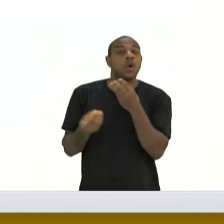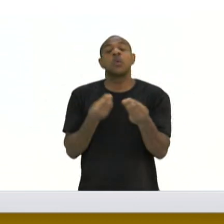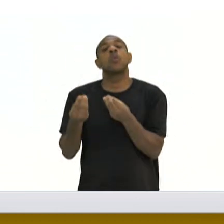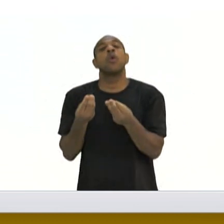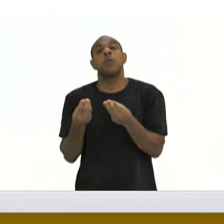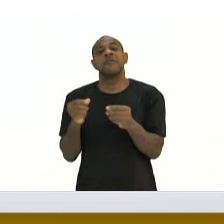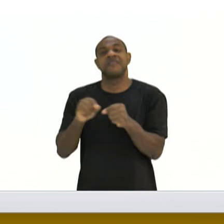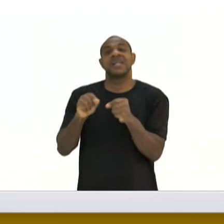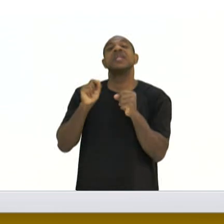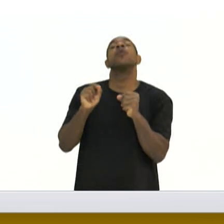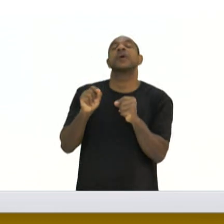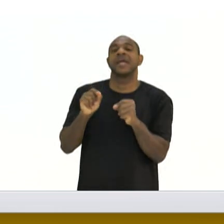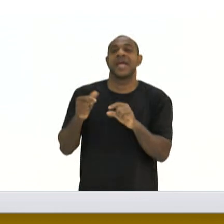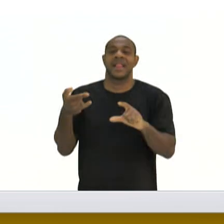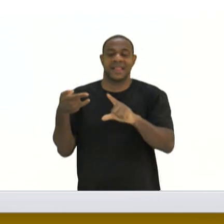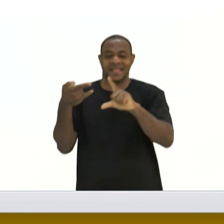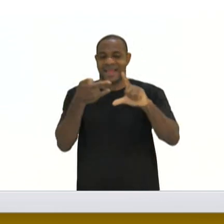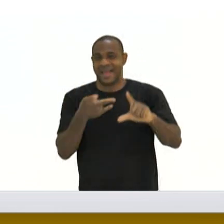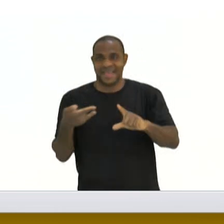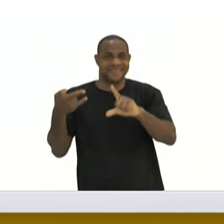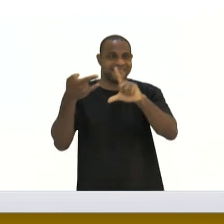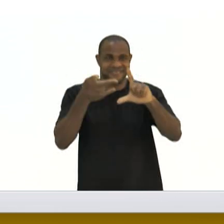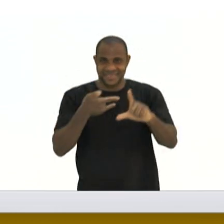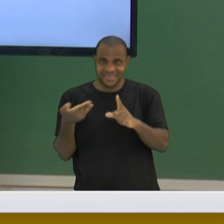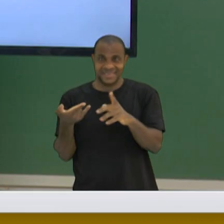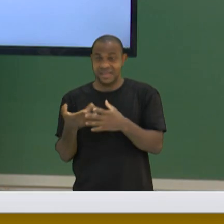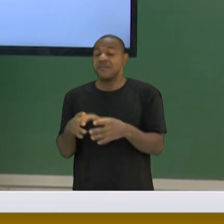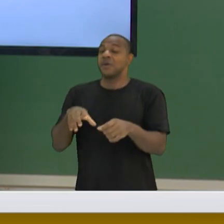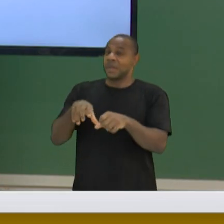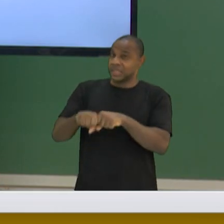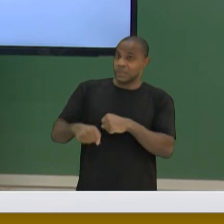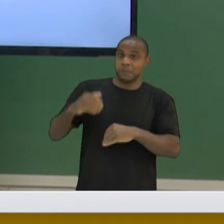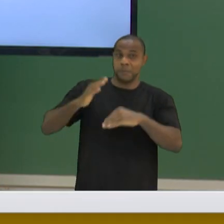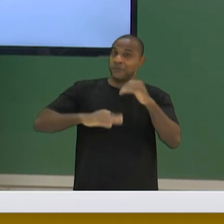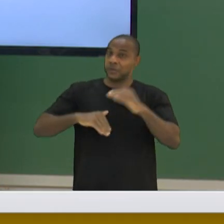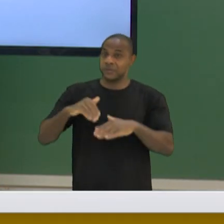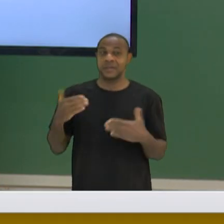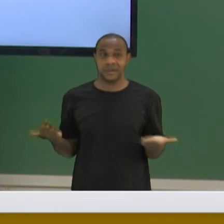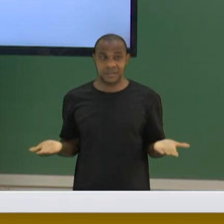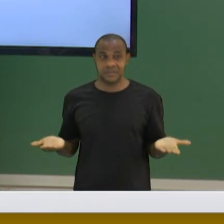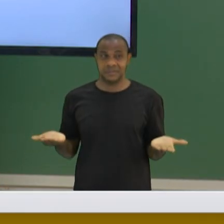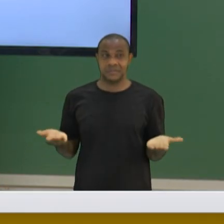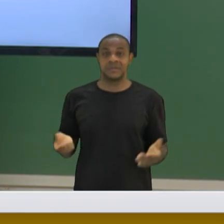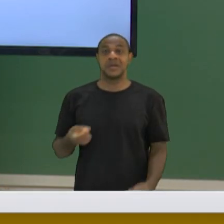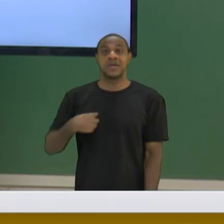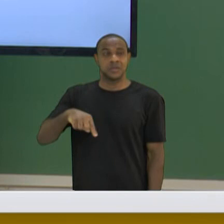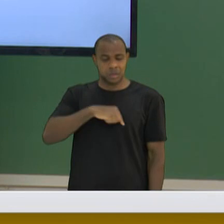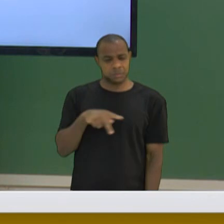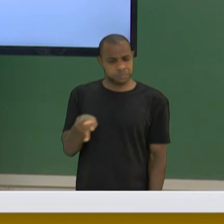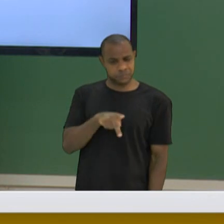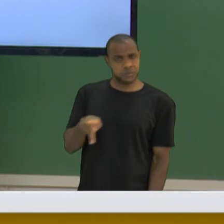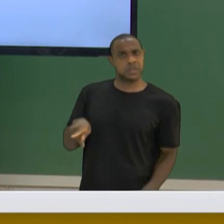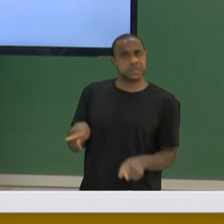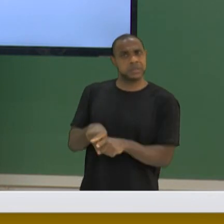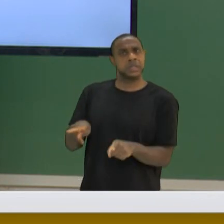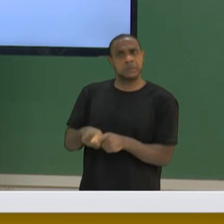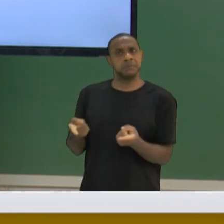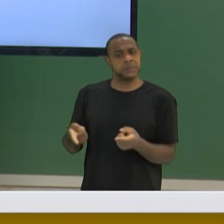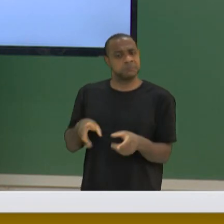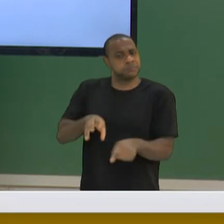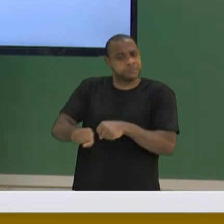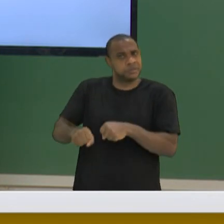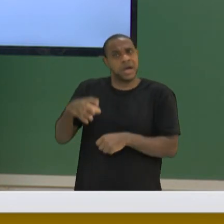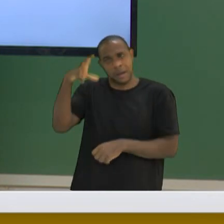fazer lives ou seja formação profissional não é isso então nós professores também estamos fazendo